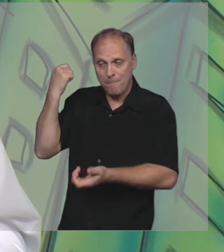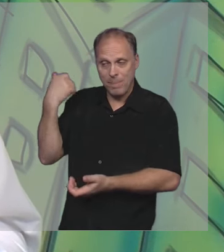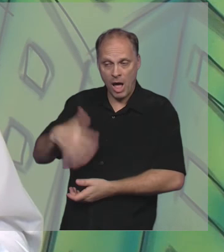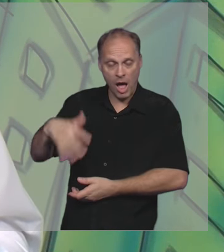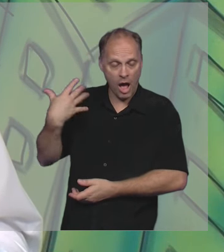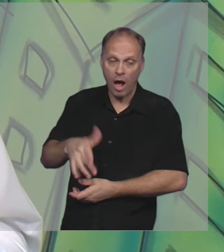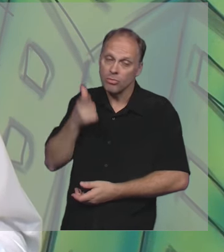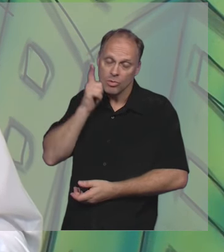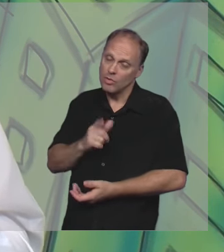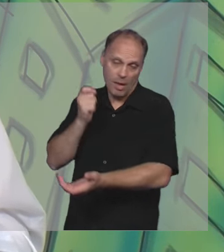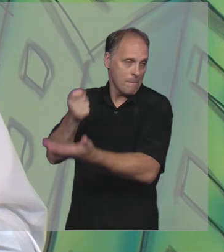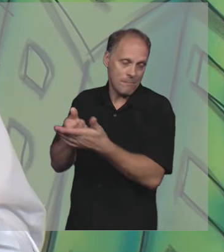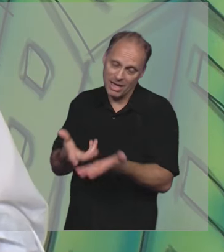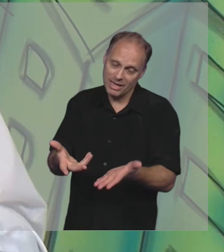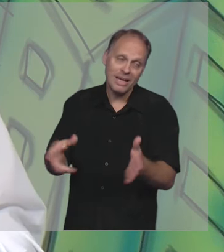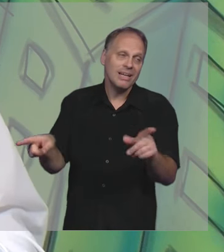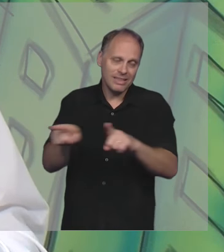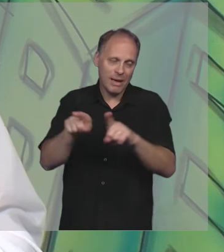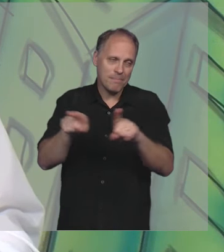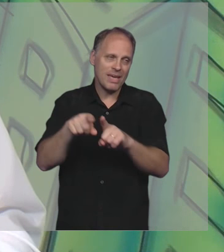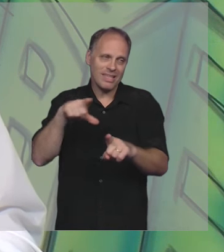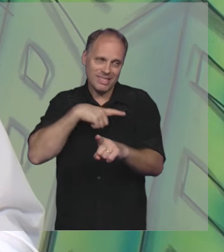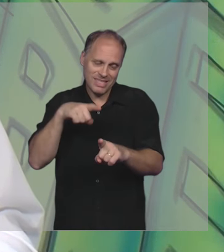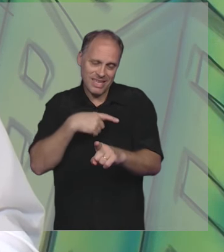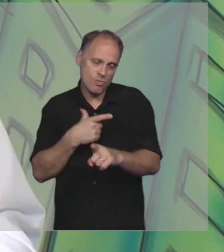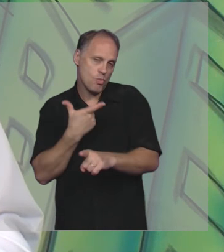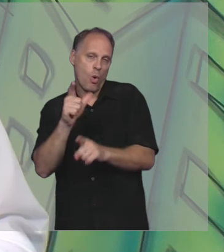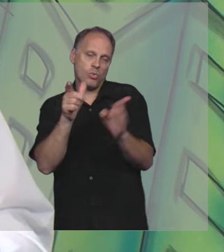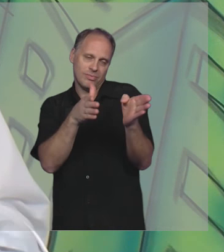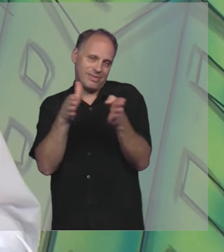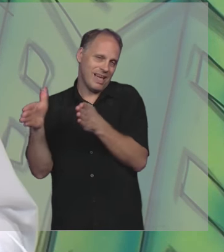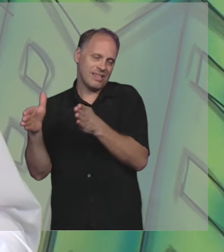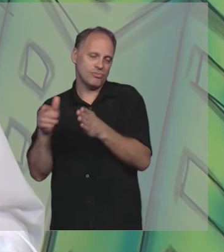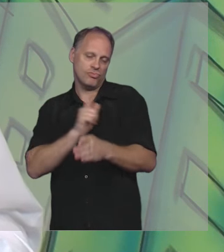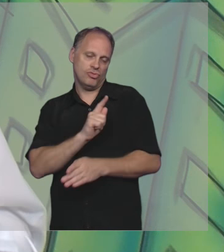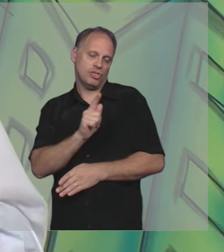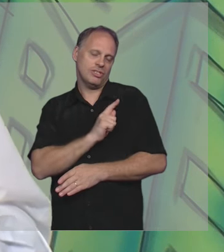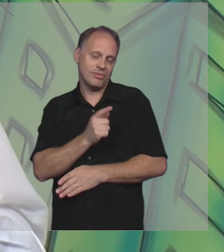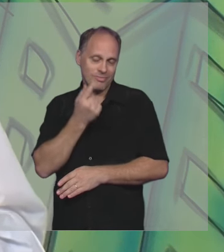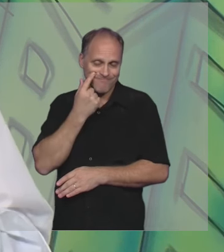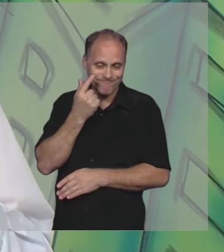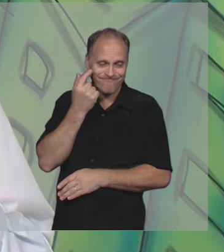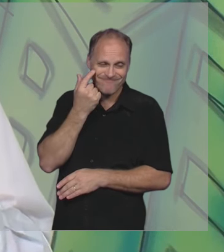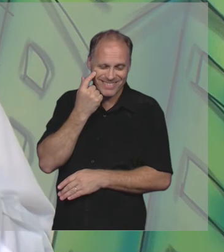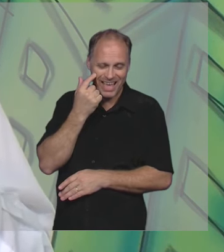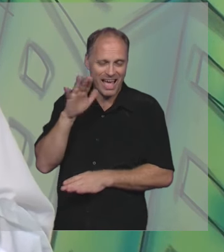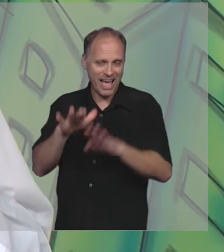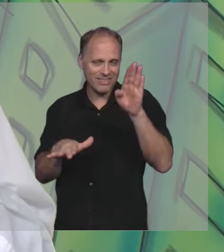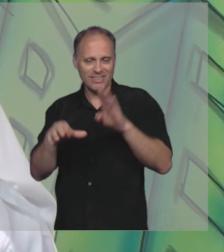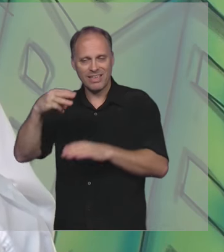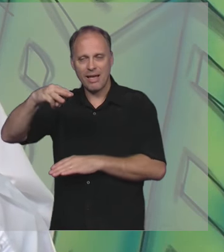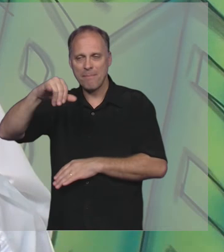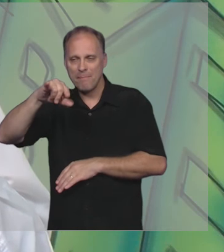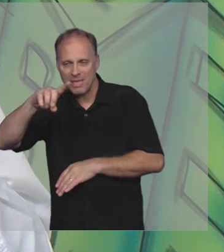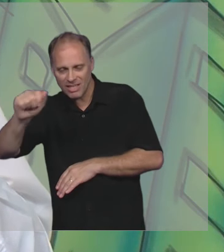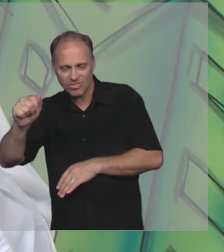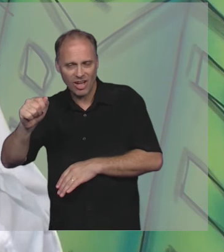consegue suportar. Então, tu também tem o outro lado, que é o lado do gestor. Muitas vezes a